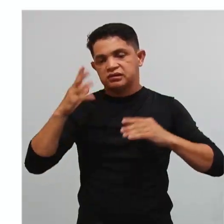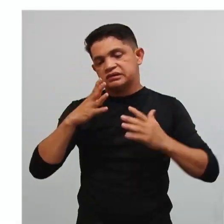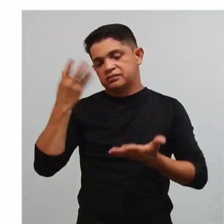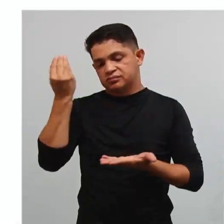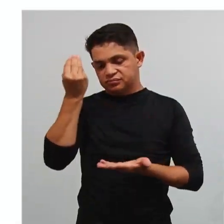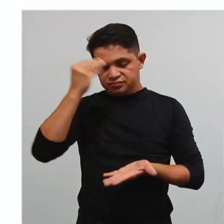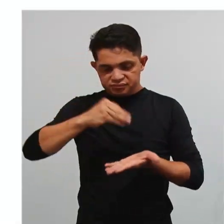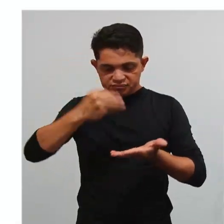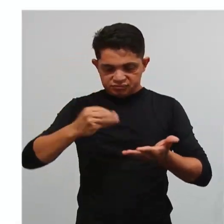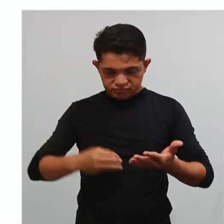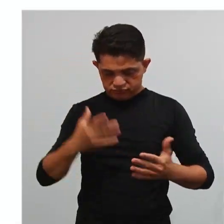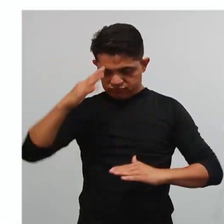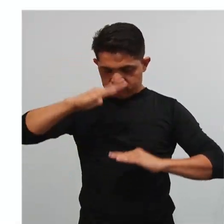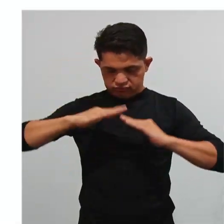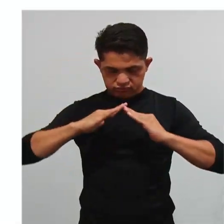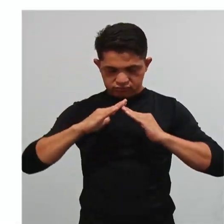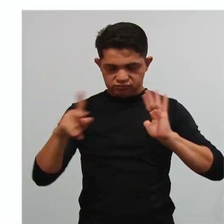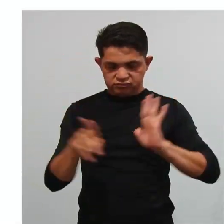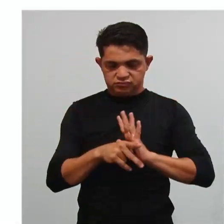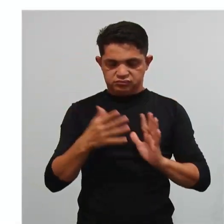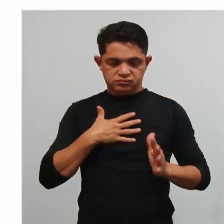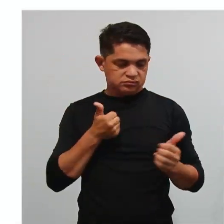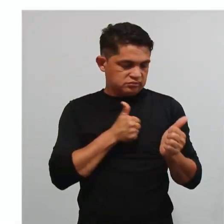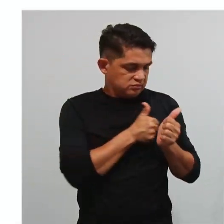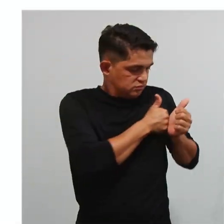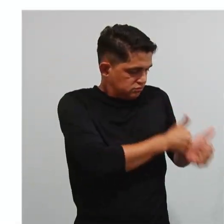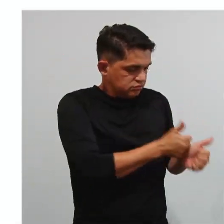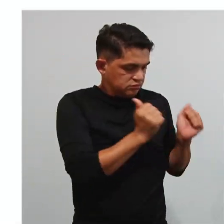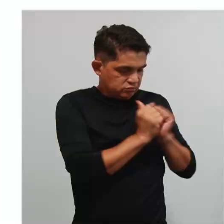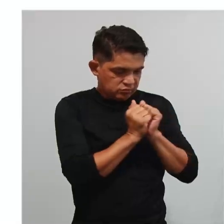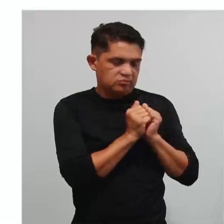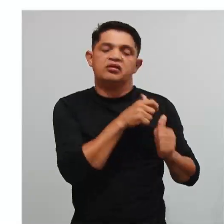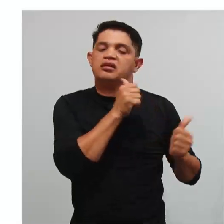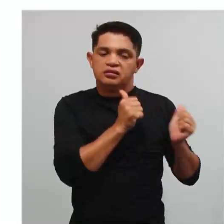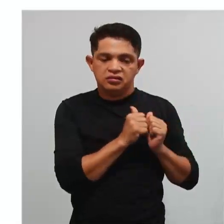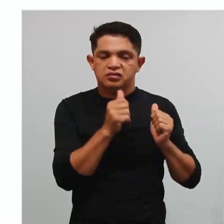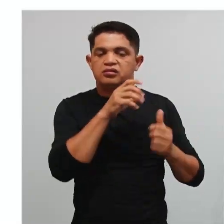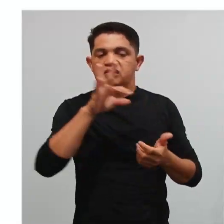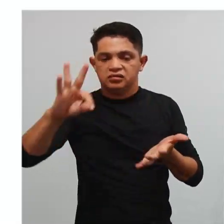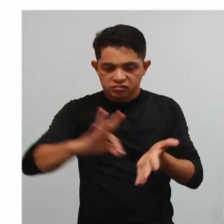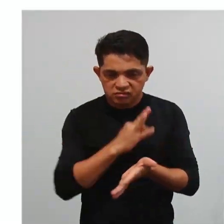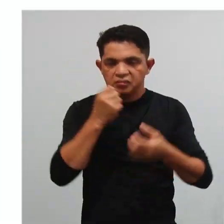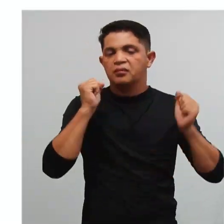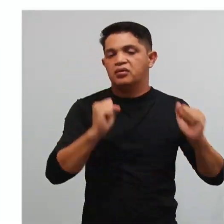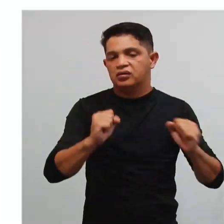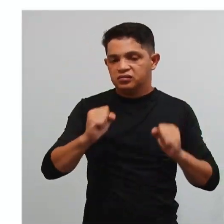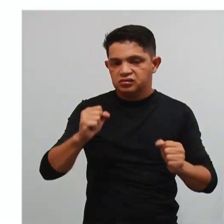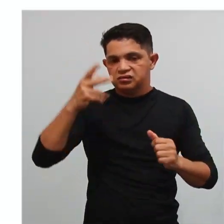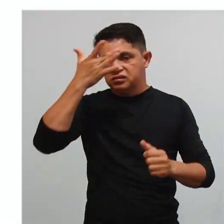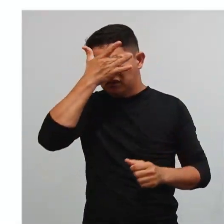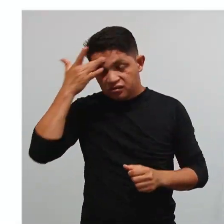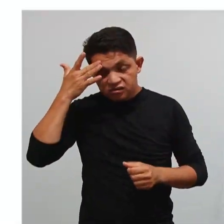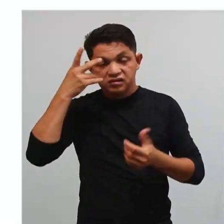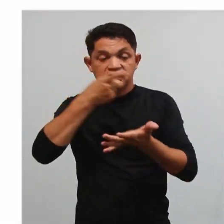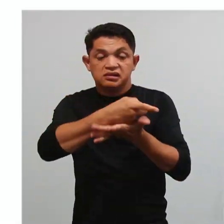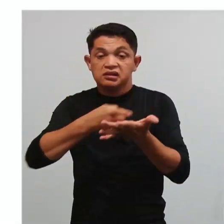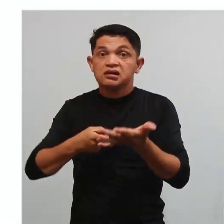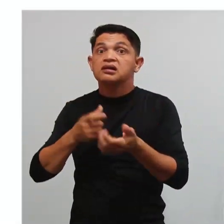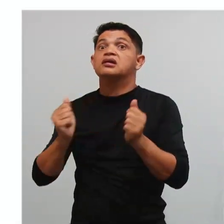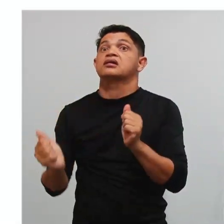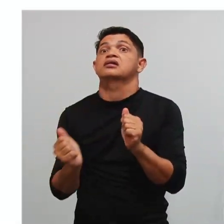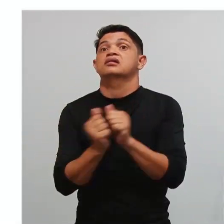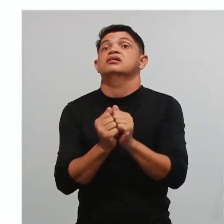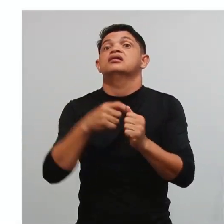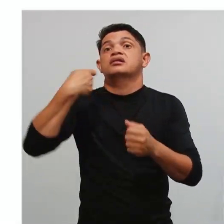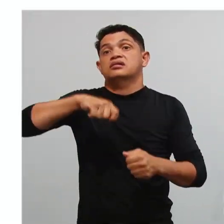alguém ali, né, é companheiro dela e está em união estável. No caso desse tipo de declaração, é